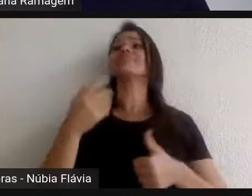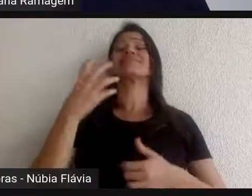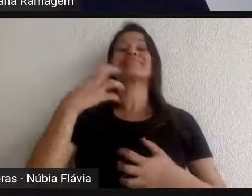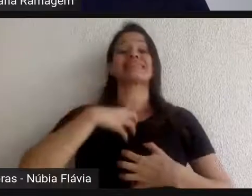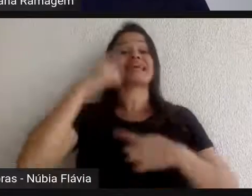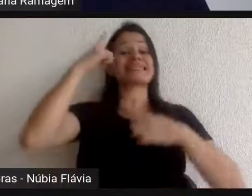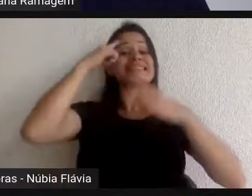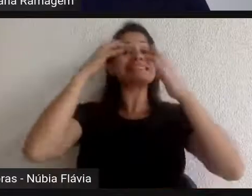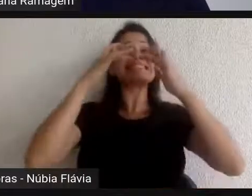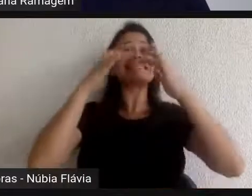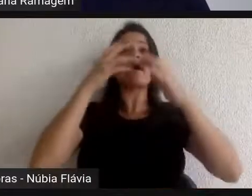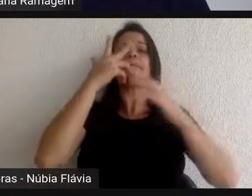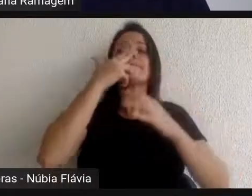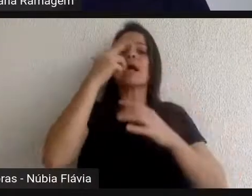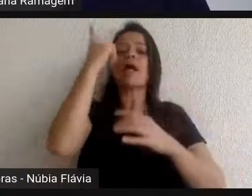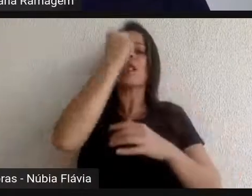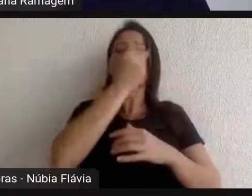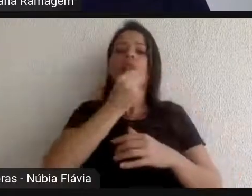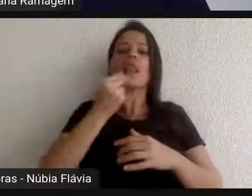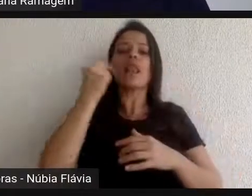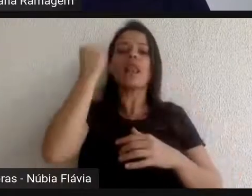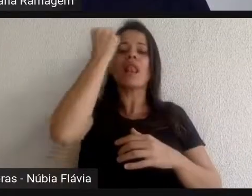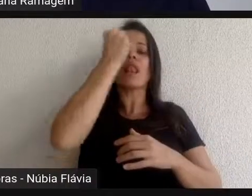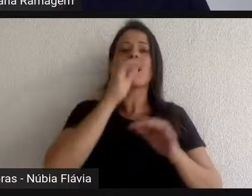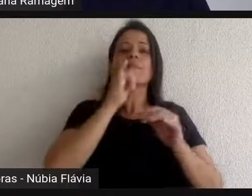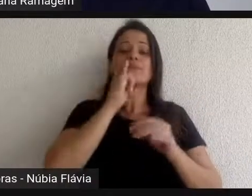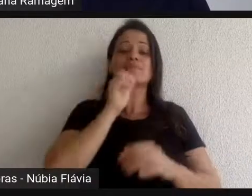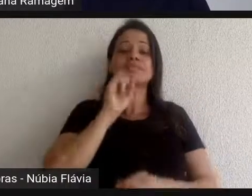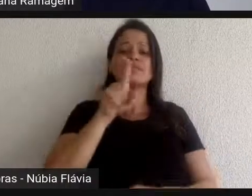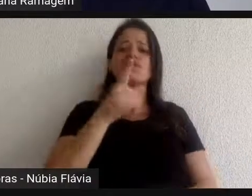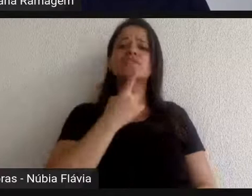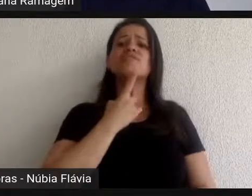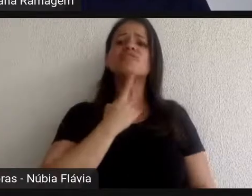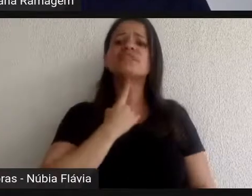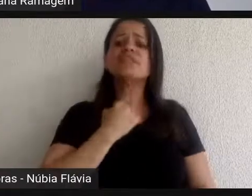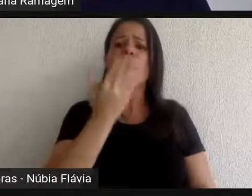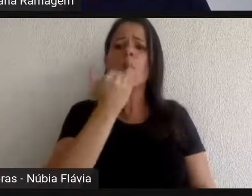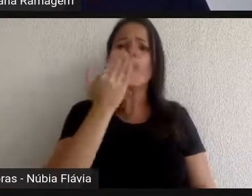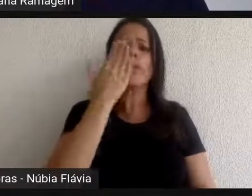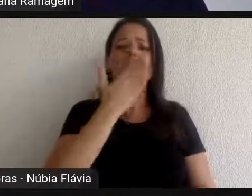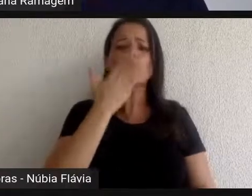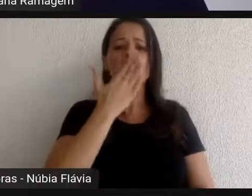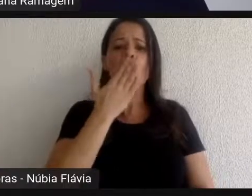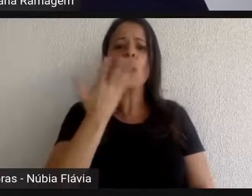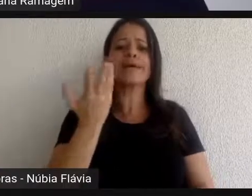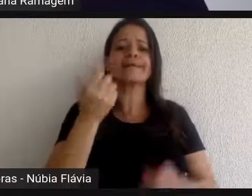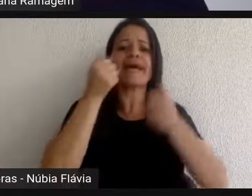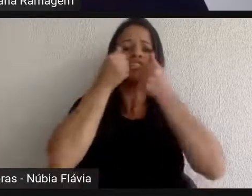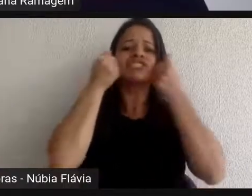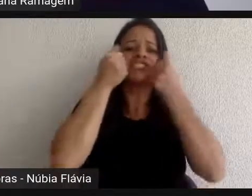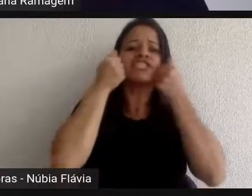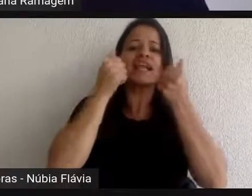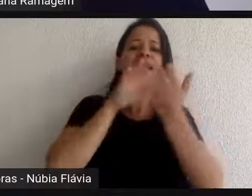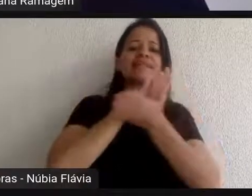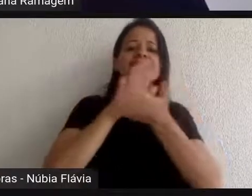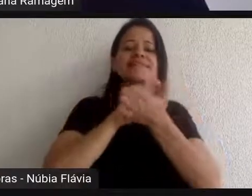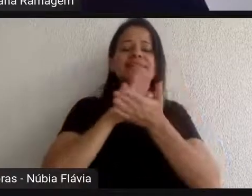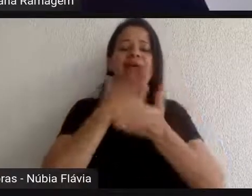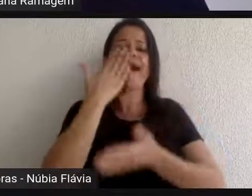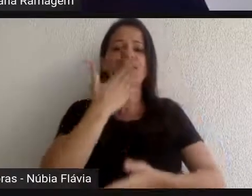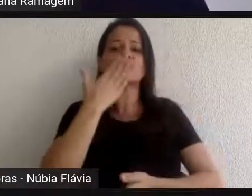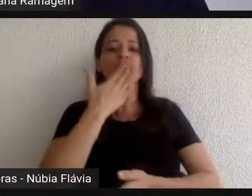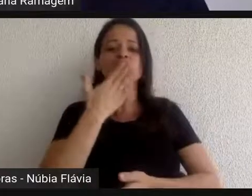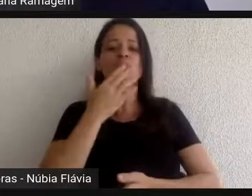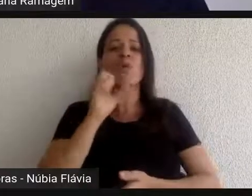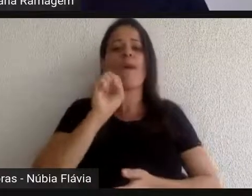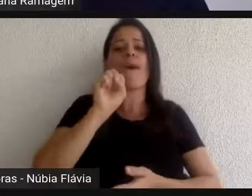tento disfarçar a vontade do doce, às vezes com chiclete sem açúcar, ou com doce diet, ou quando